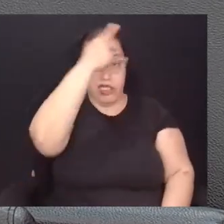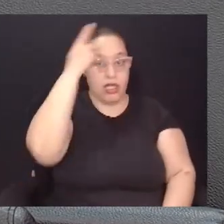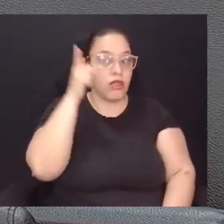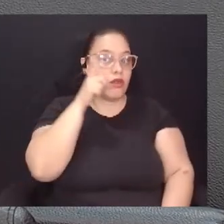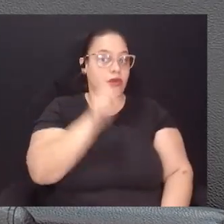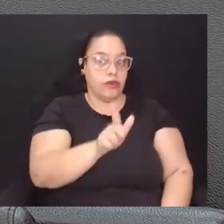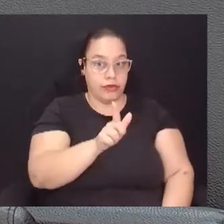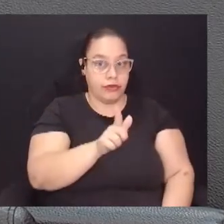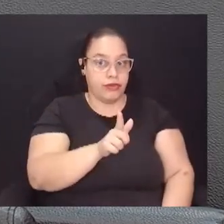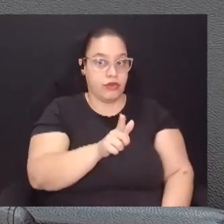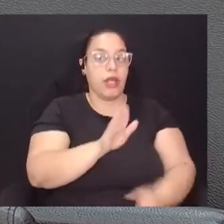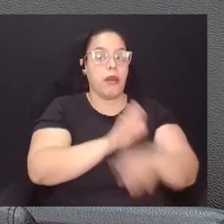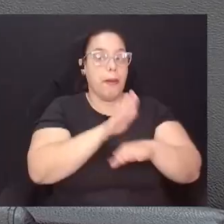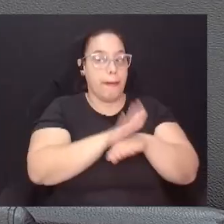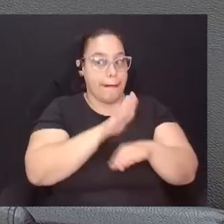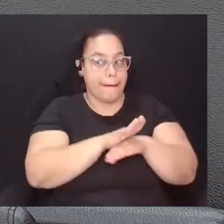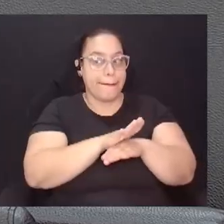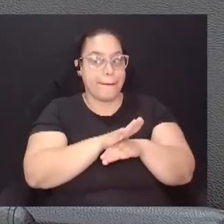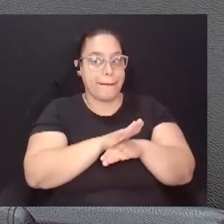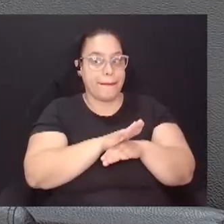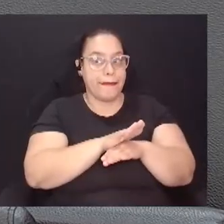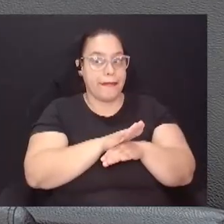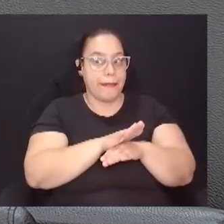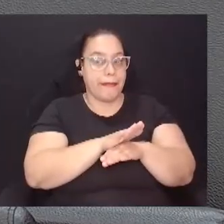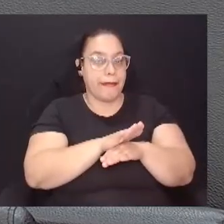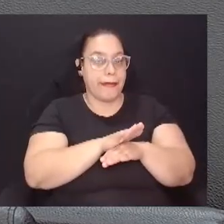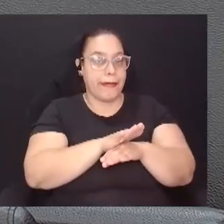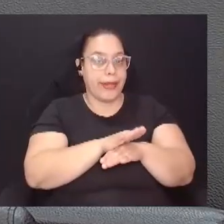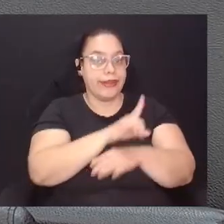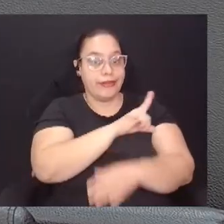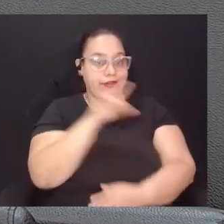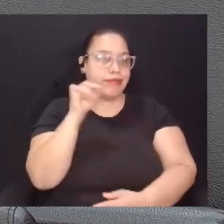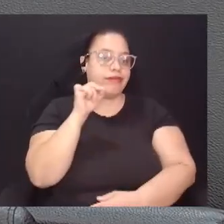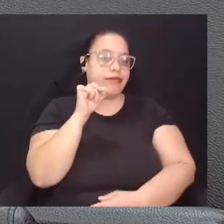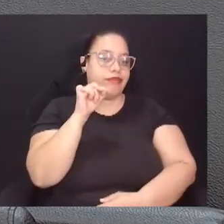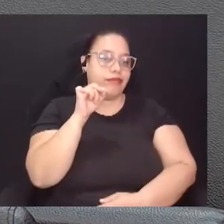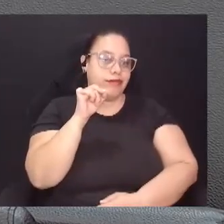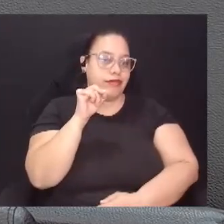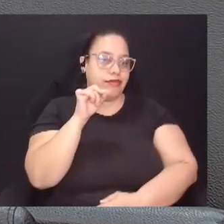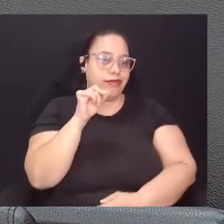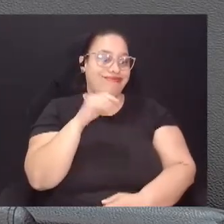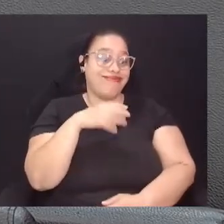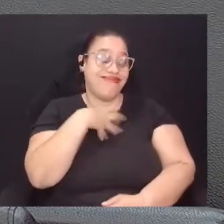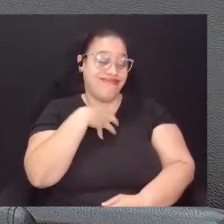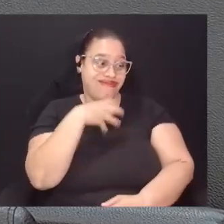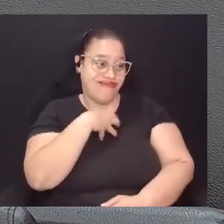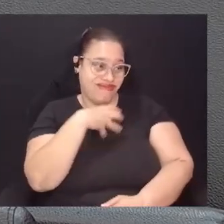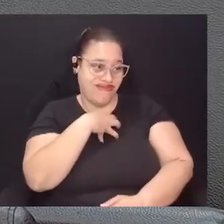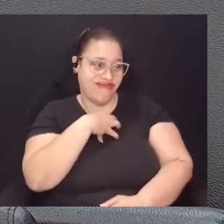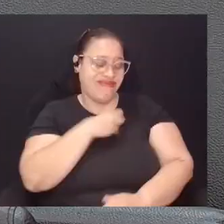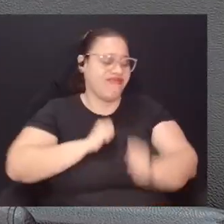que consiga ali ajudar com que ela saia desse